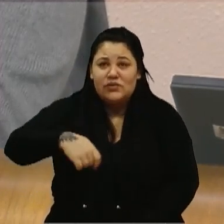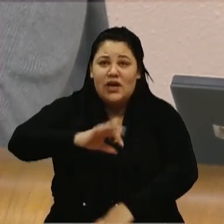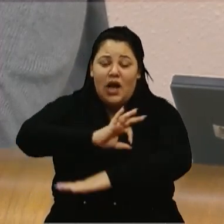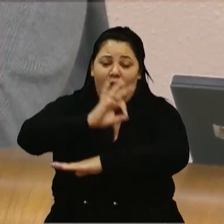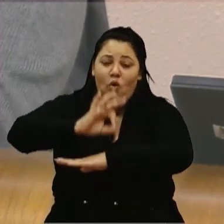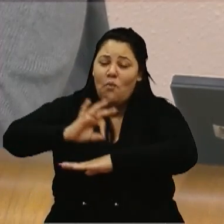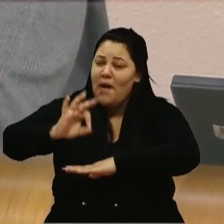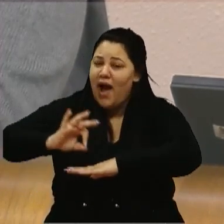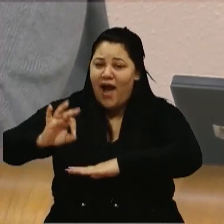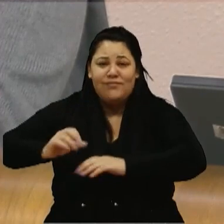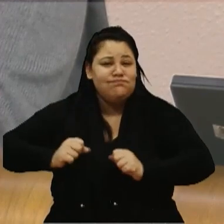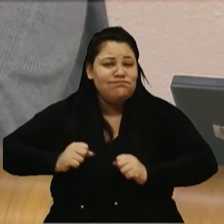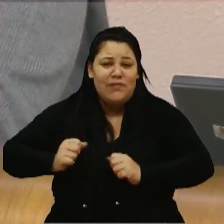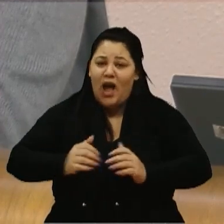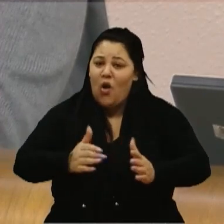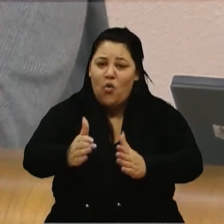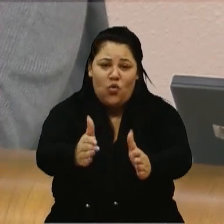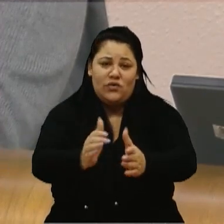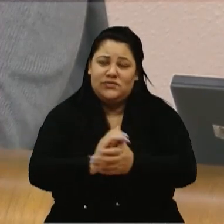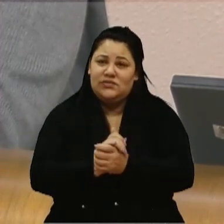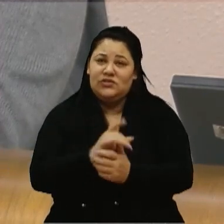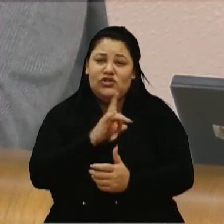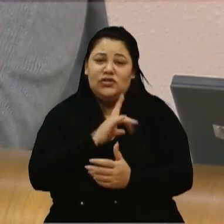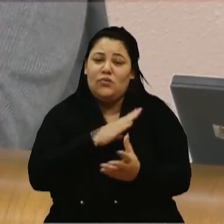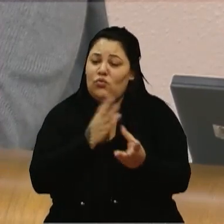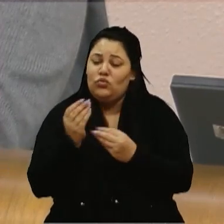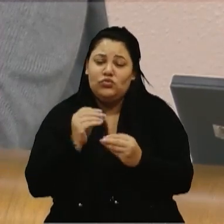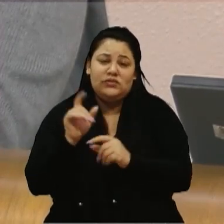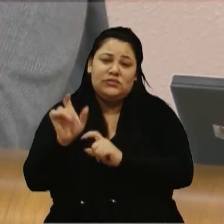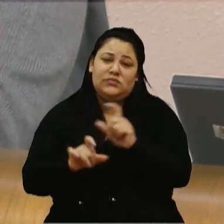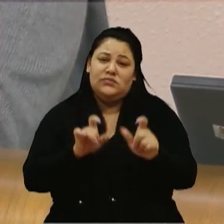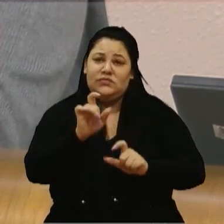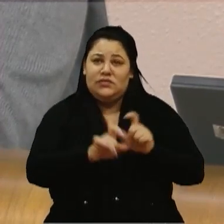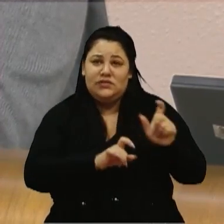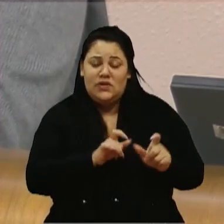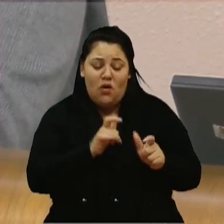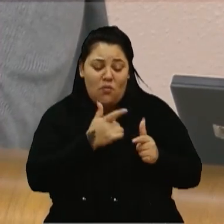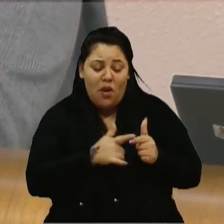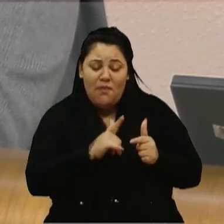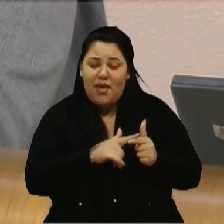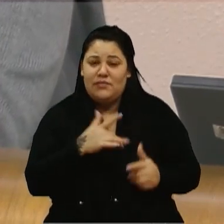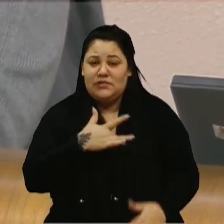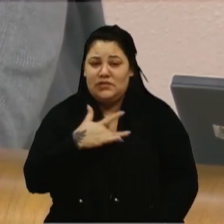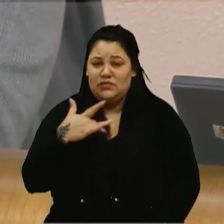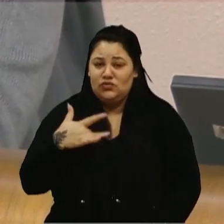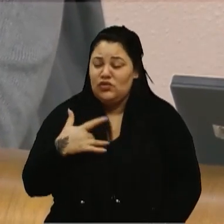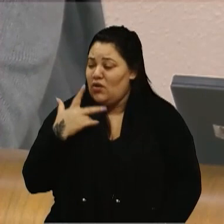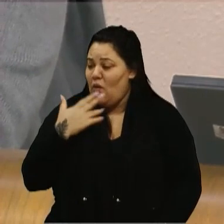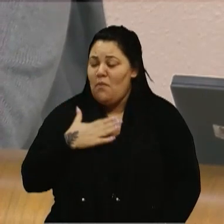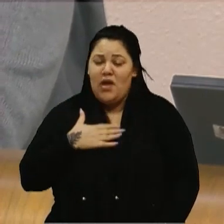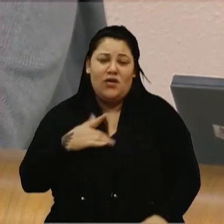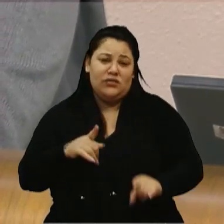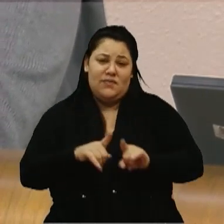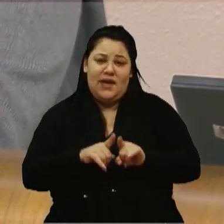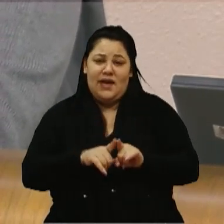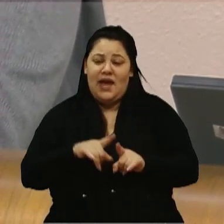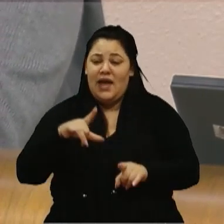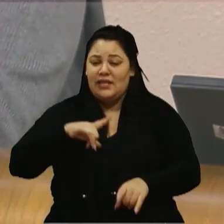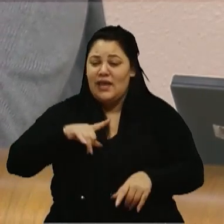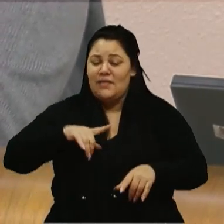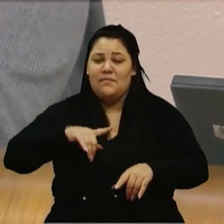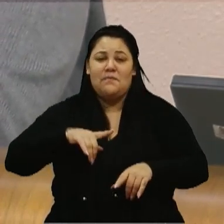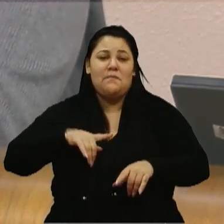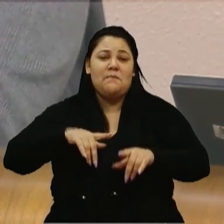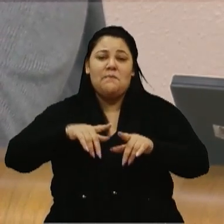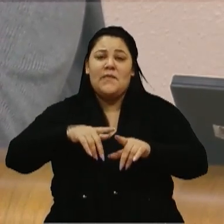toda essa rua. Nós temos várias pessoas com problemas de saúde como o meu, nós temos pessoas